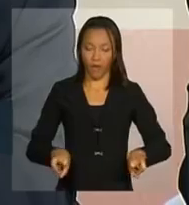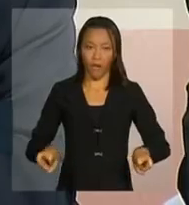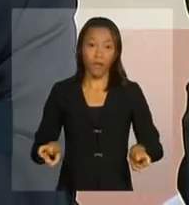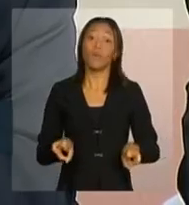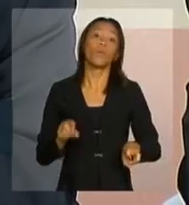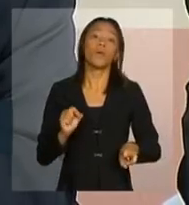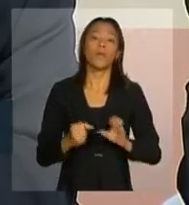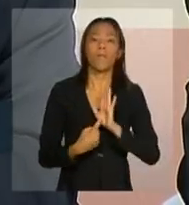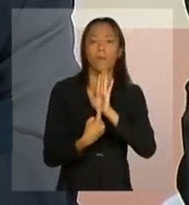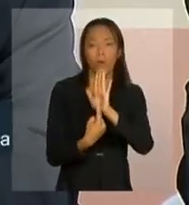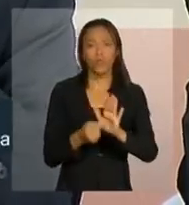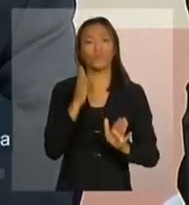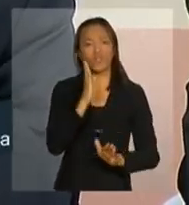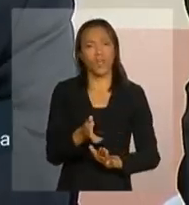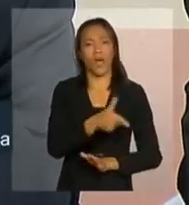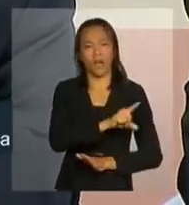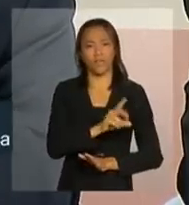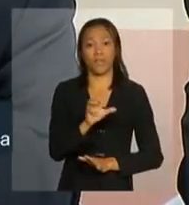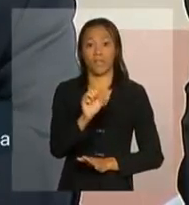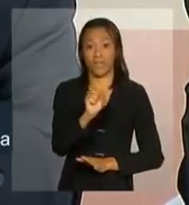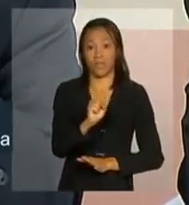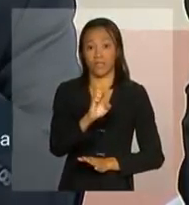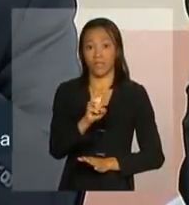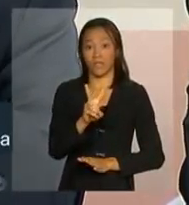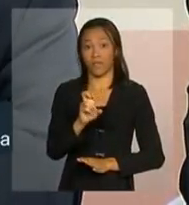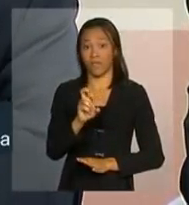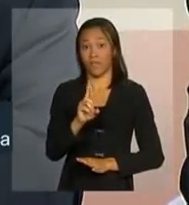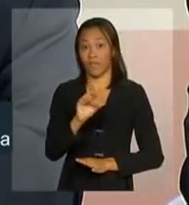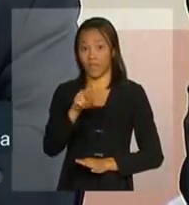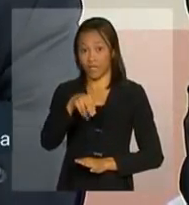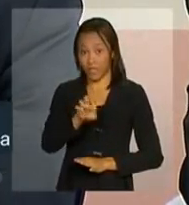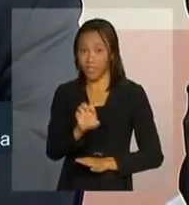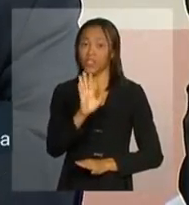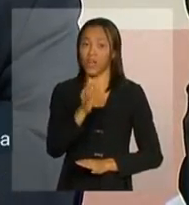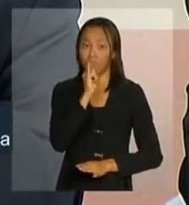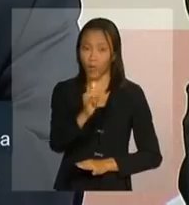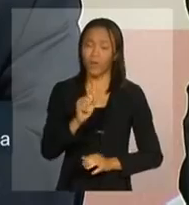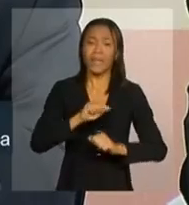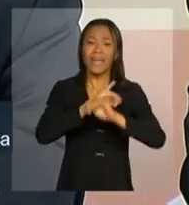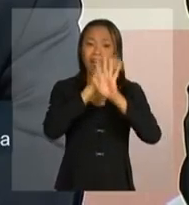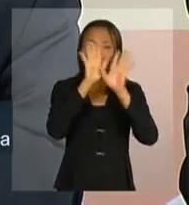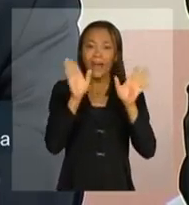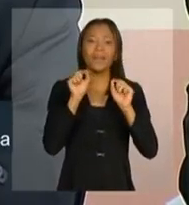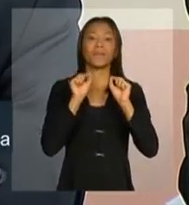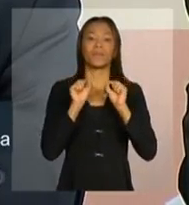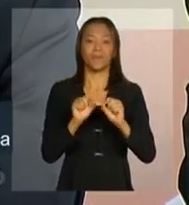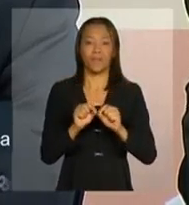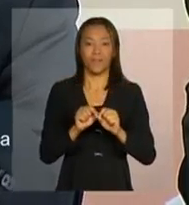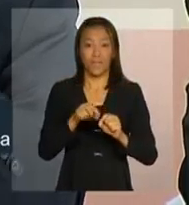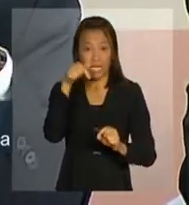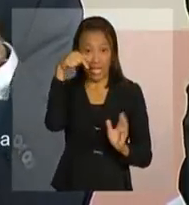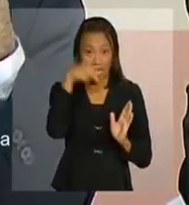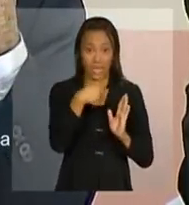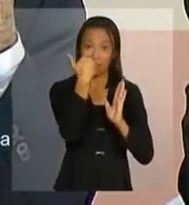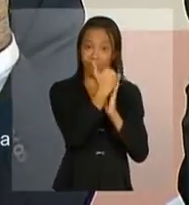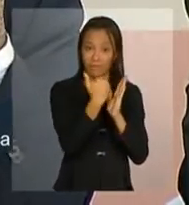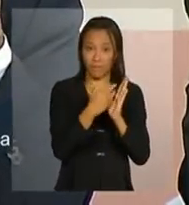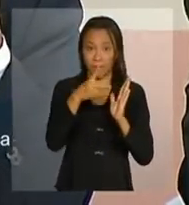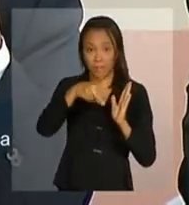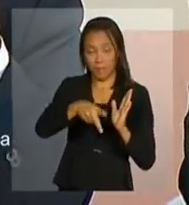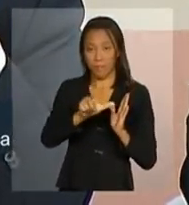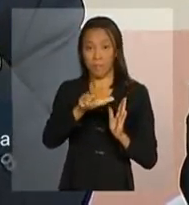maneira, como já disse a Severina, Severine, de maneira muito clara a natureza deste plano